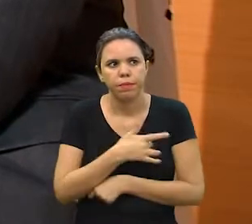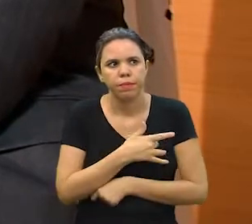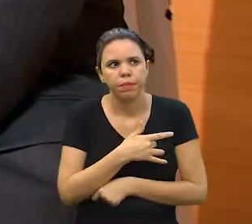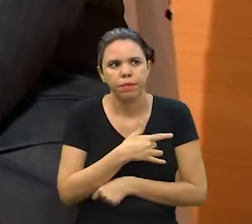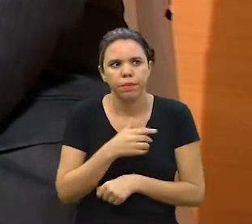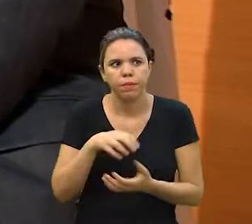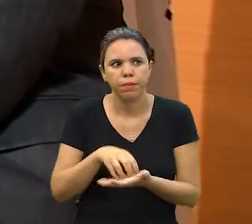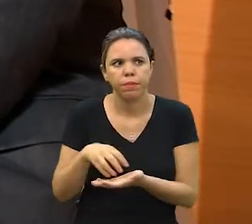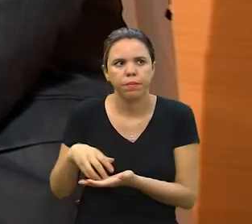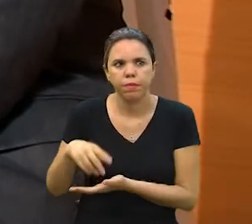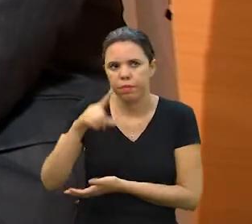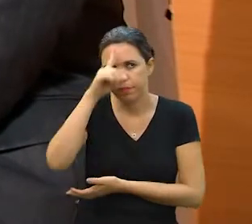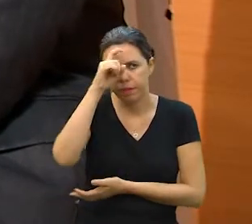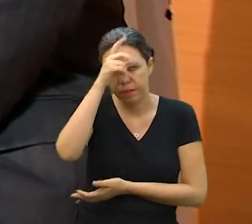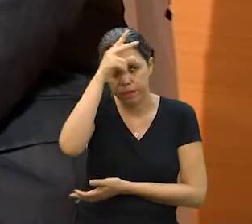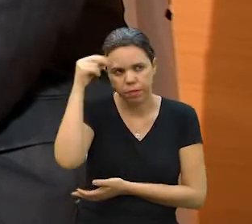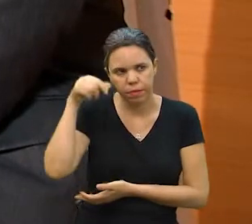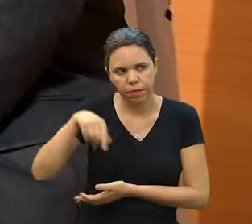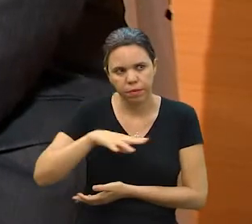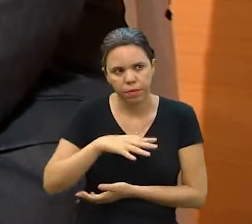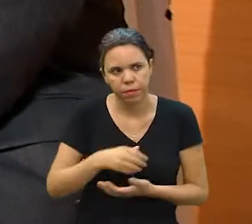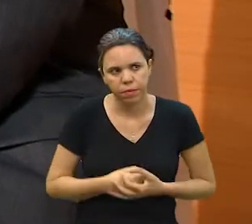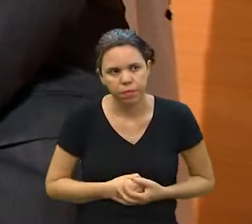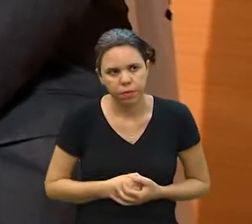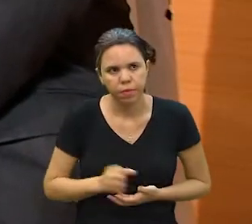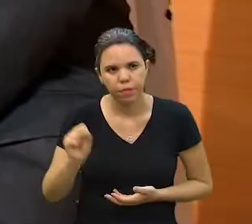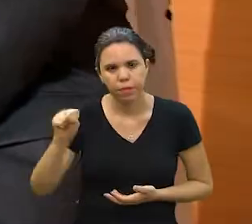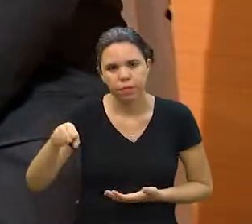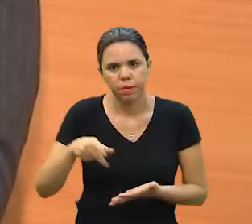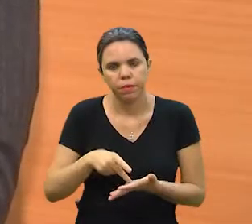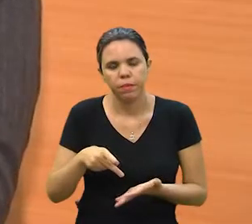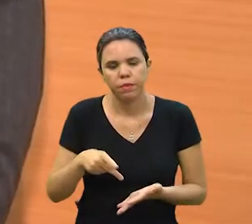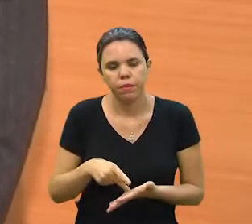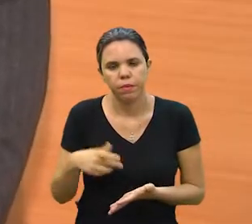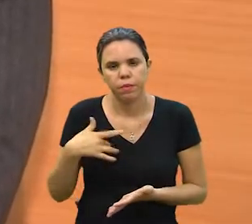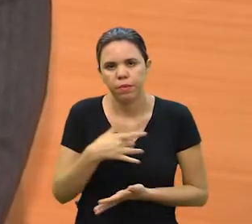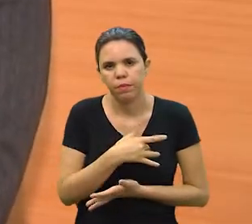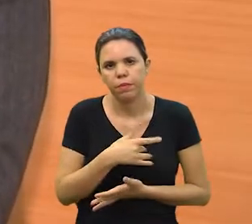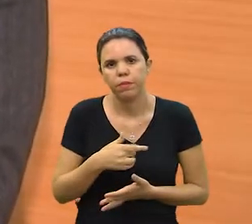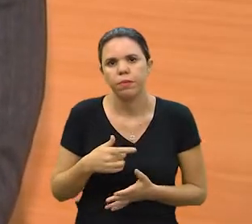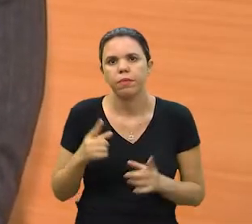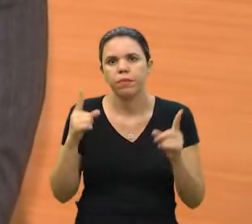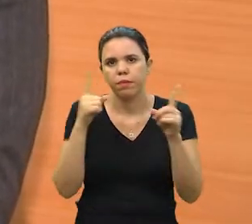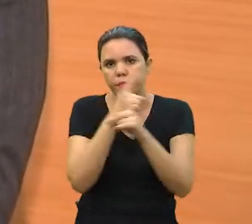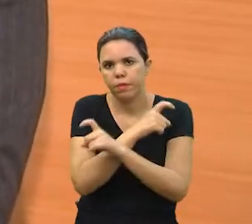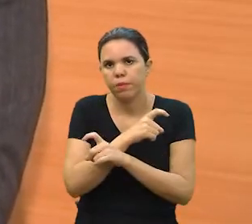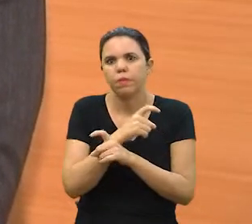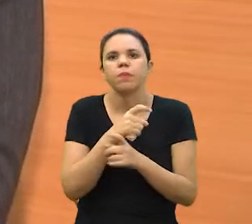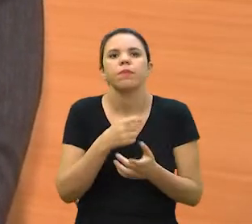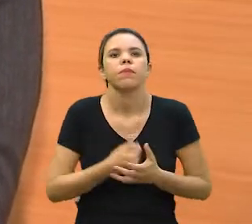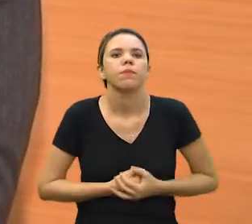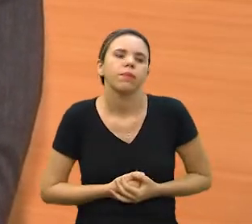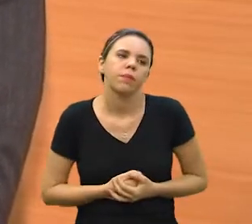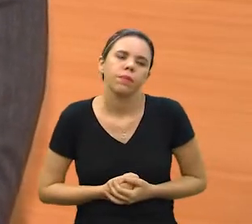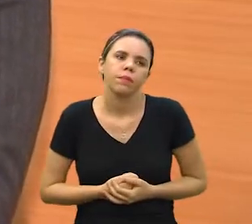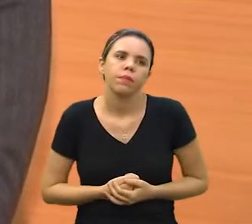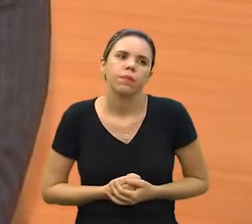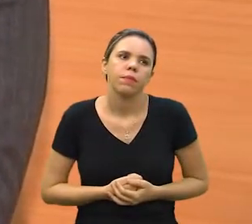da saúde, dos postos, dos hospitais públicos aqui da cidade? Sim, a saúde é uma área complexa, uma área